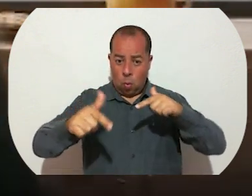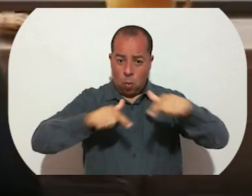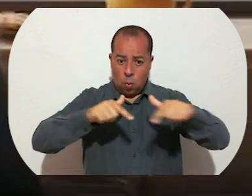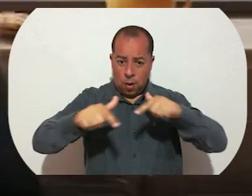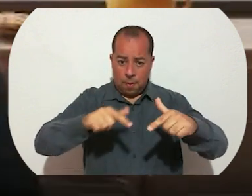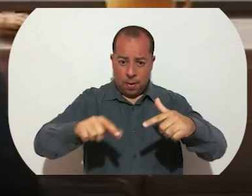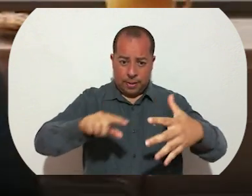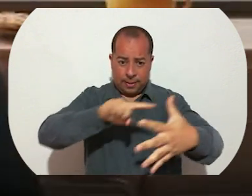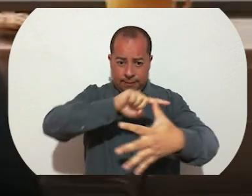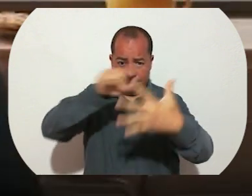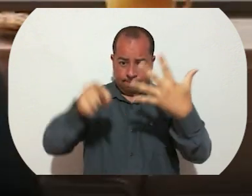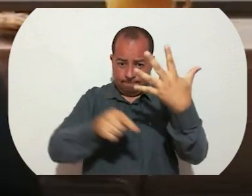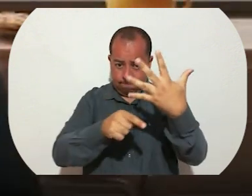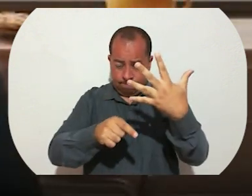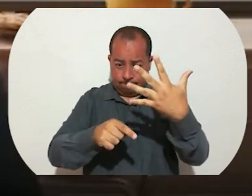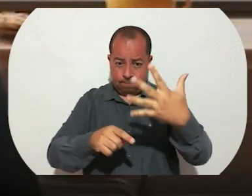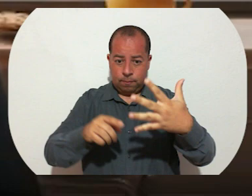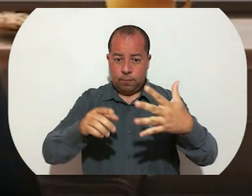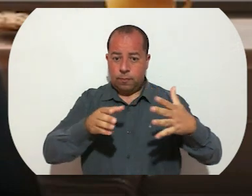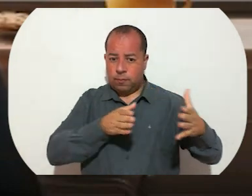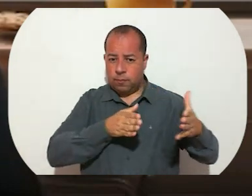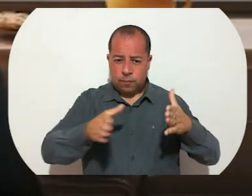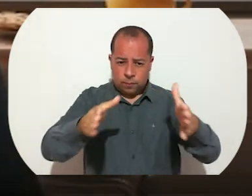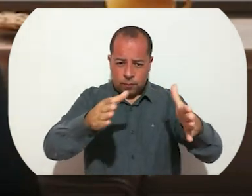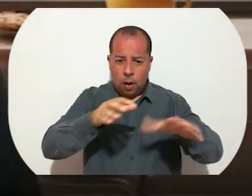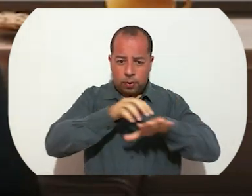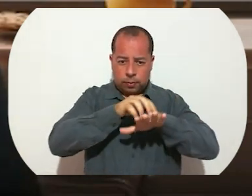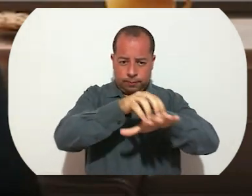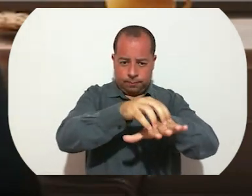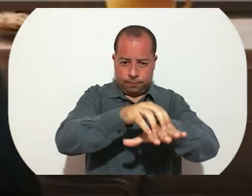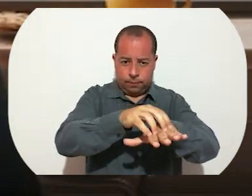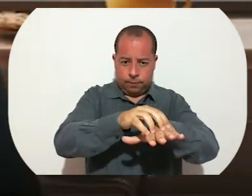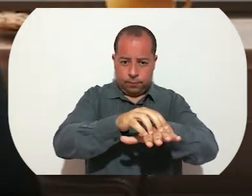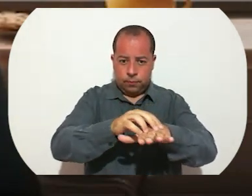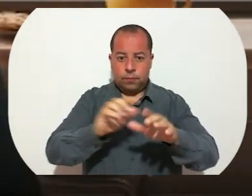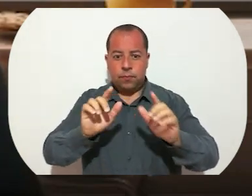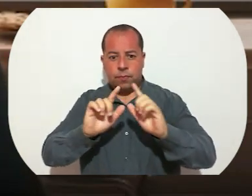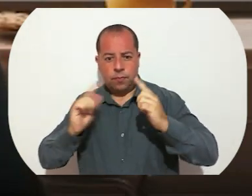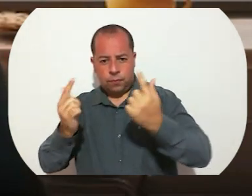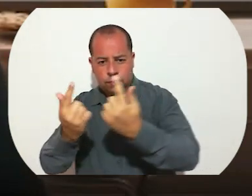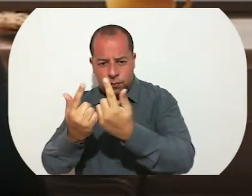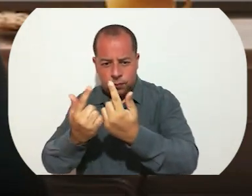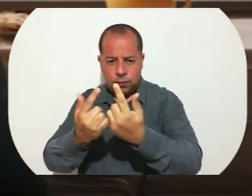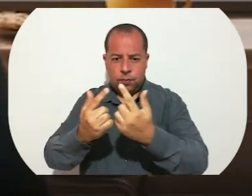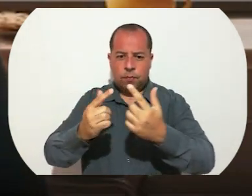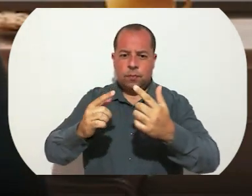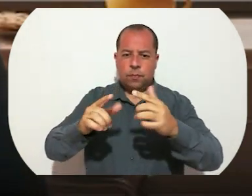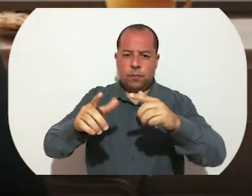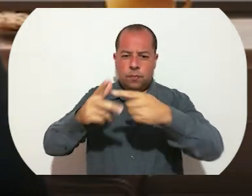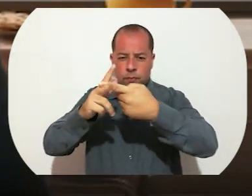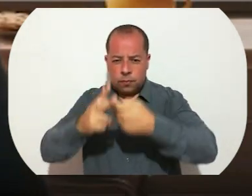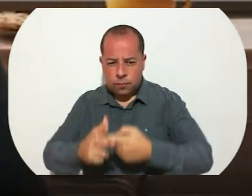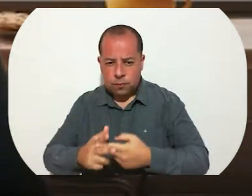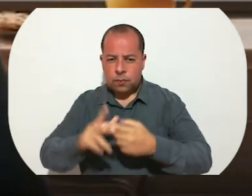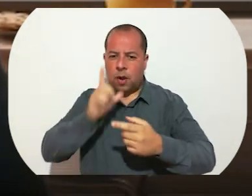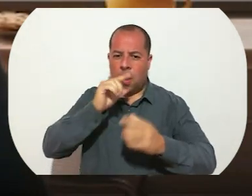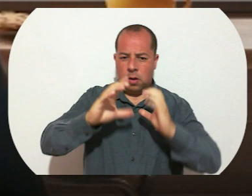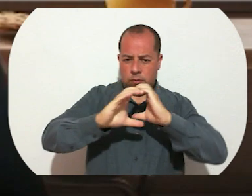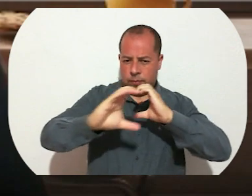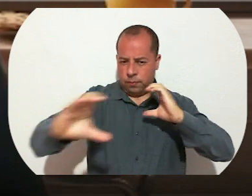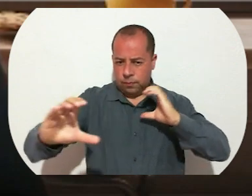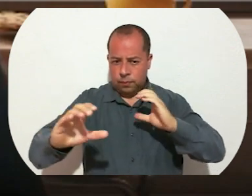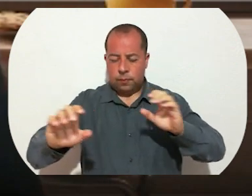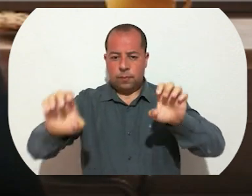a atuação do engenheiro em 5 principais áreas: estradas e transportes, geotecnia, recursos hídricos e